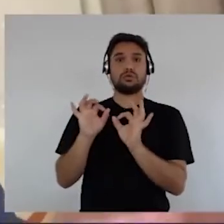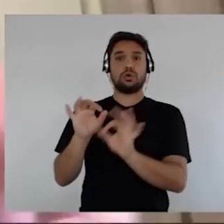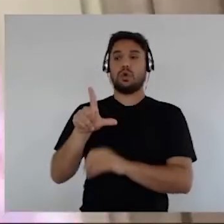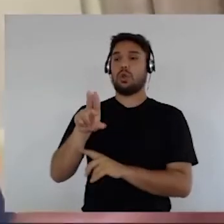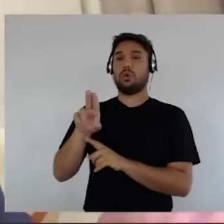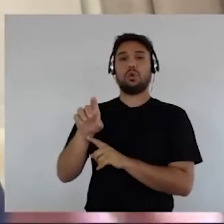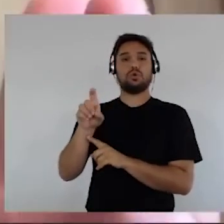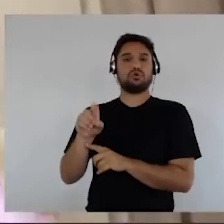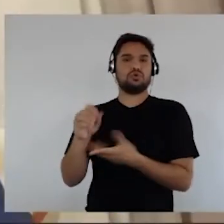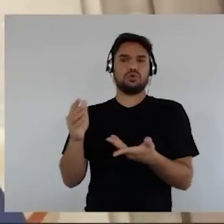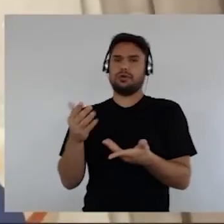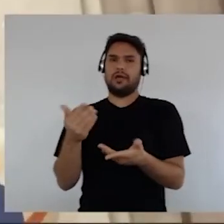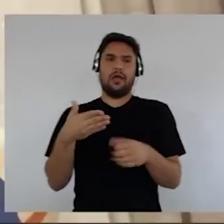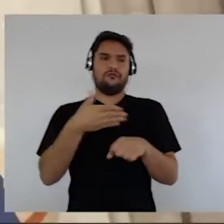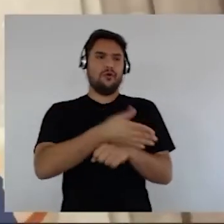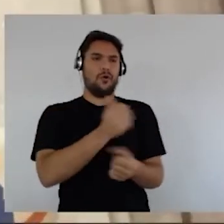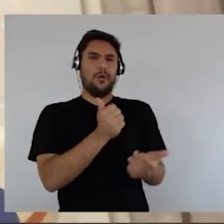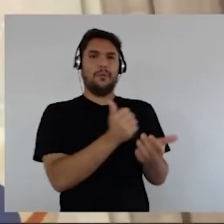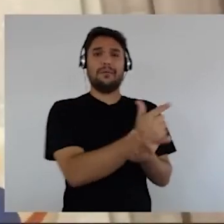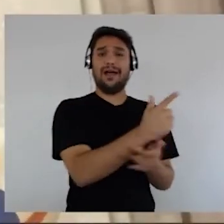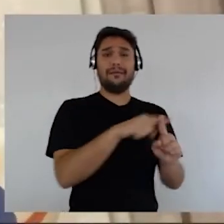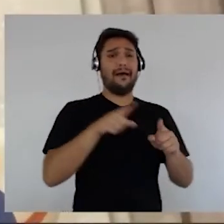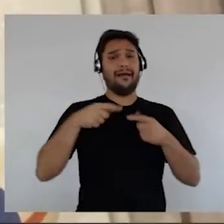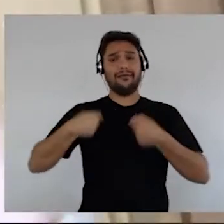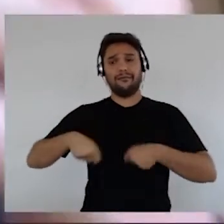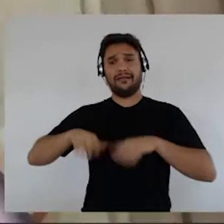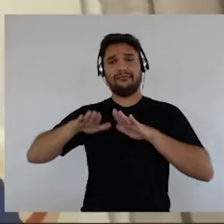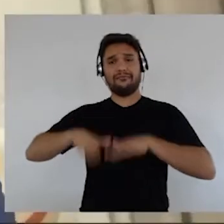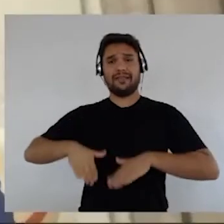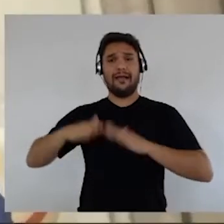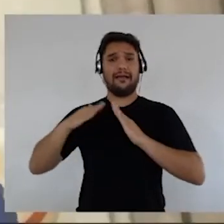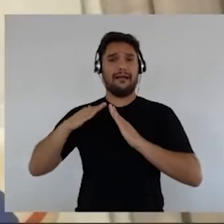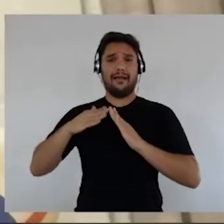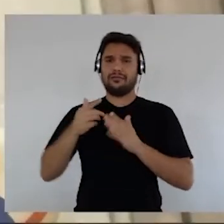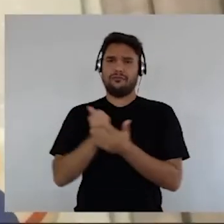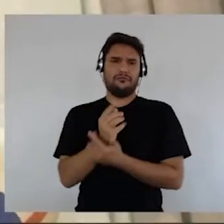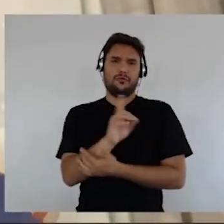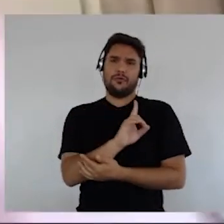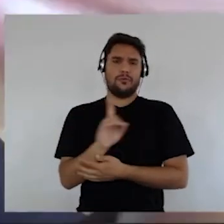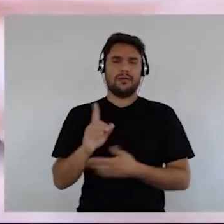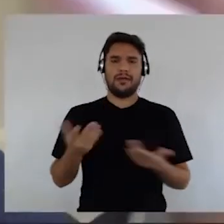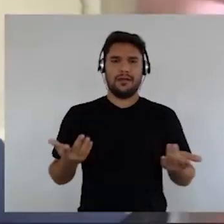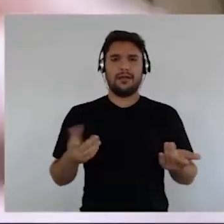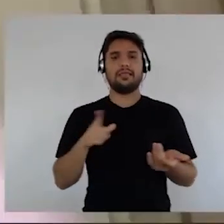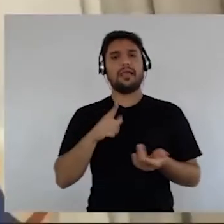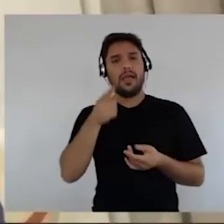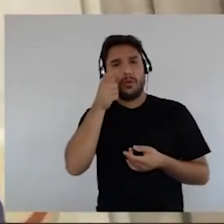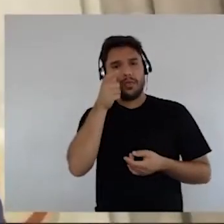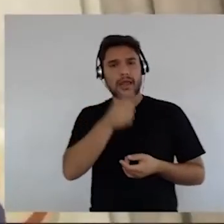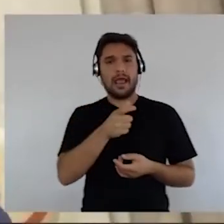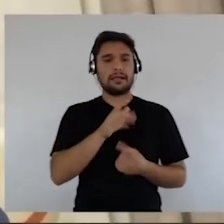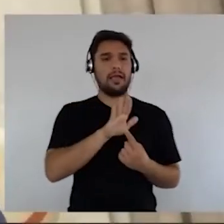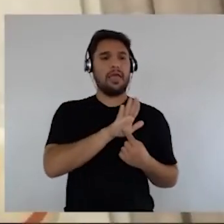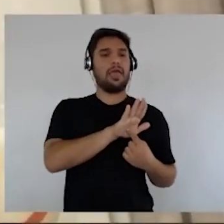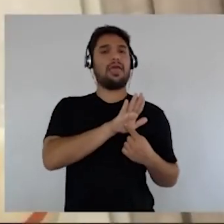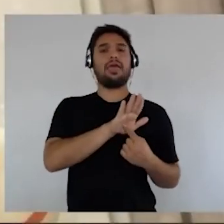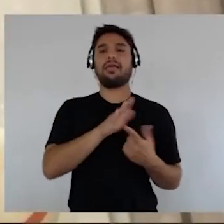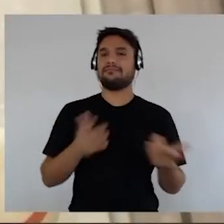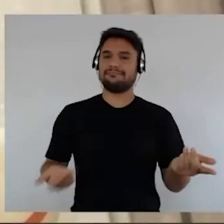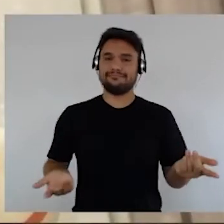ficar trancado em casa? Né? Normalmente há um interesse em poder exibi-los. Né?